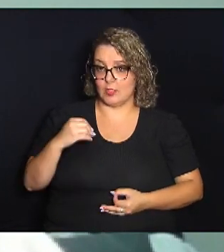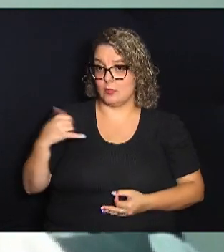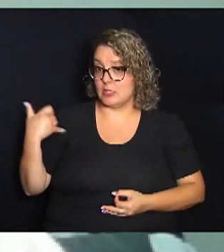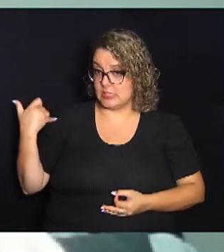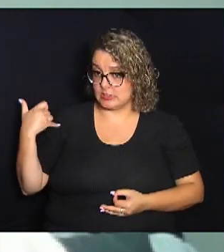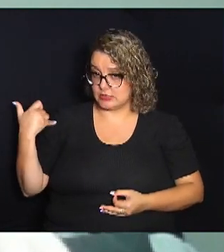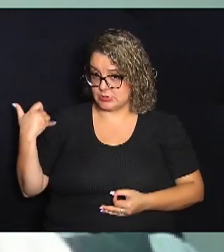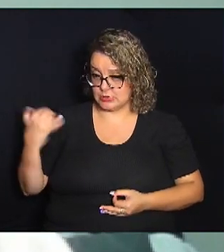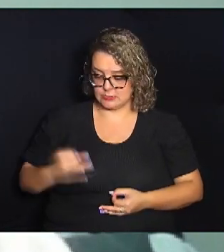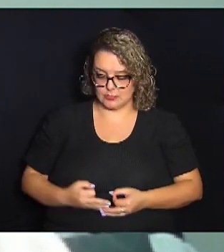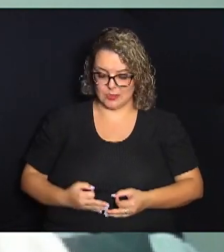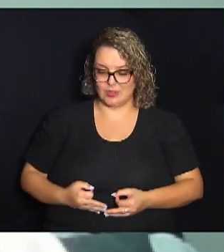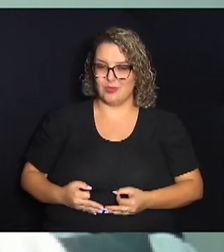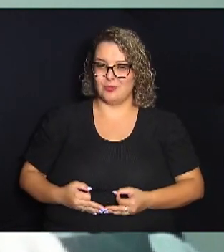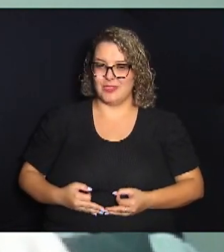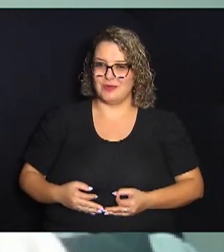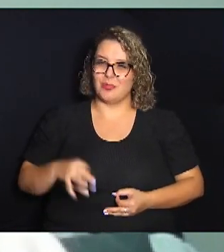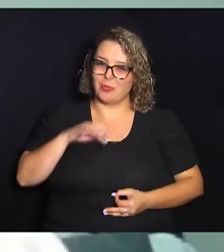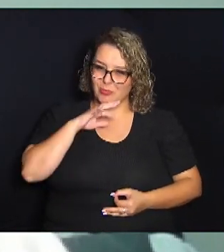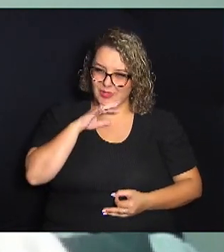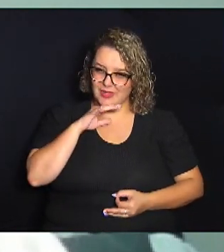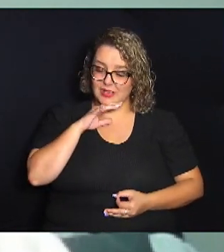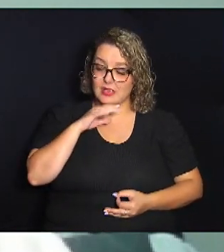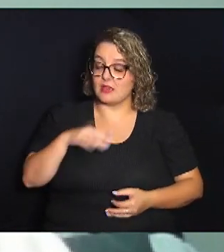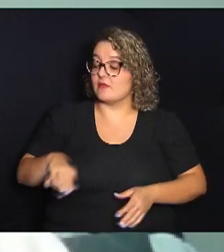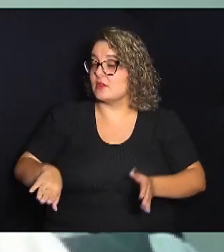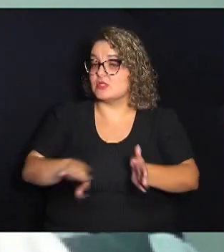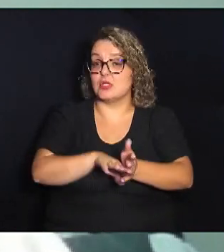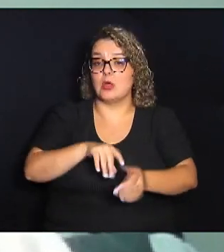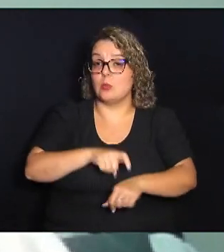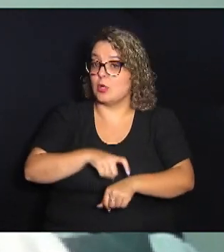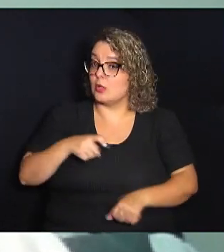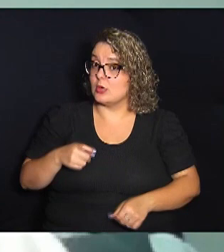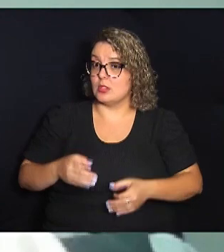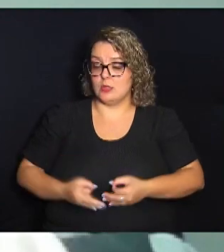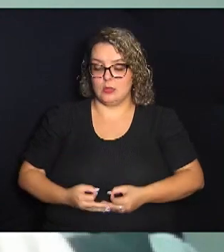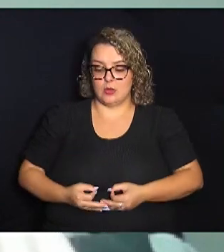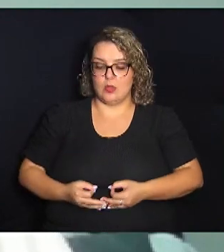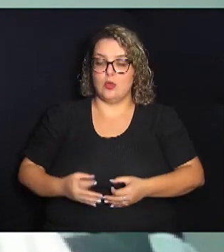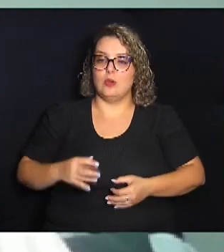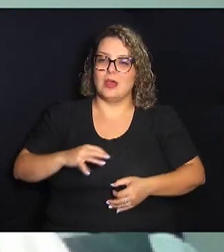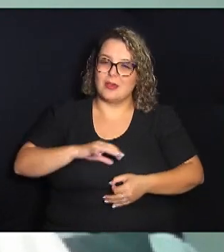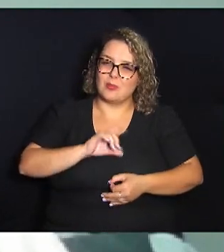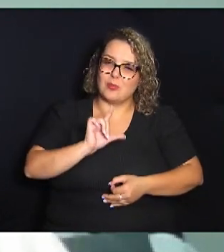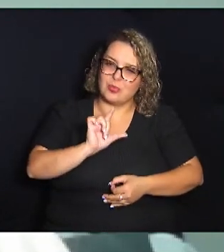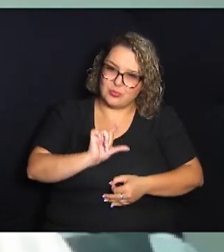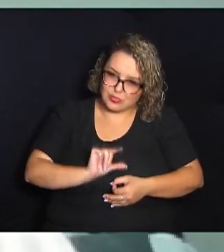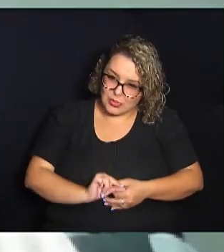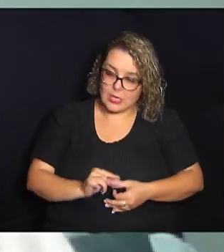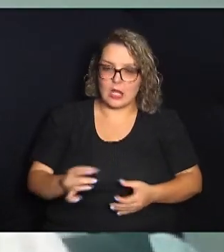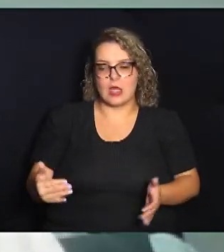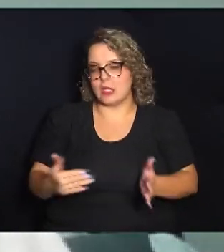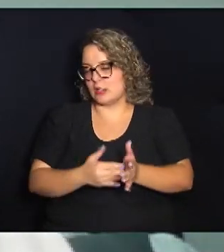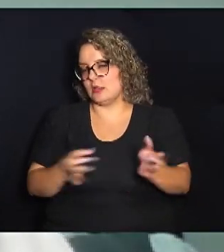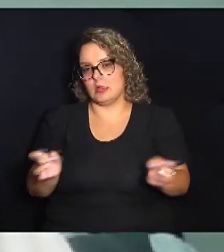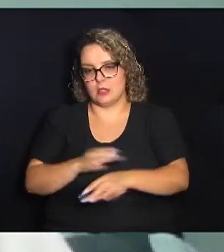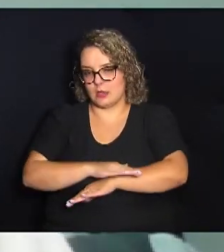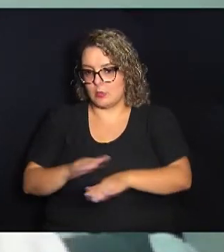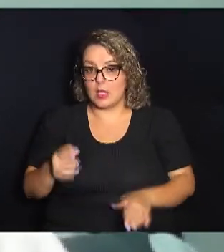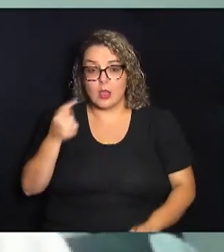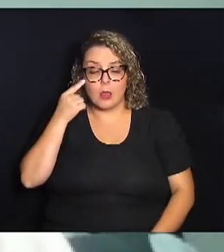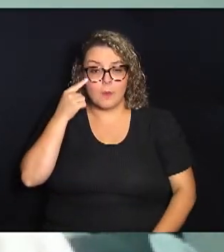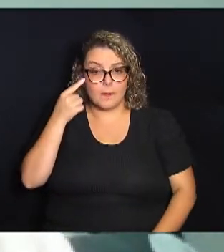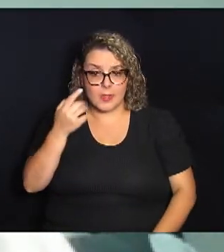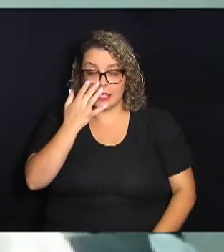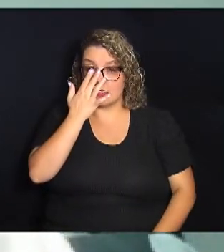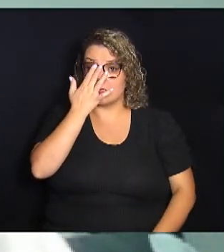reserva ruim. Então vai chegar uma hora que ela vai diminuindo, diminuindo até acabar. Imagina que quando